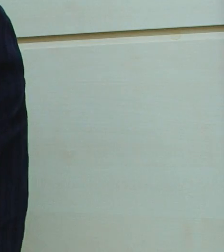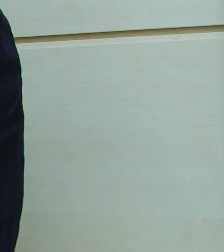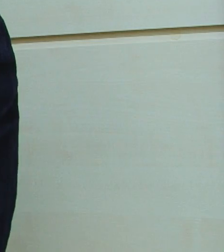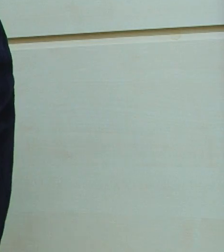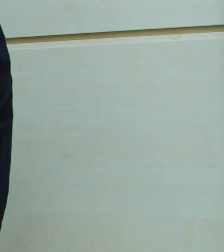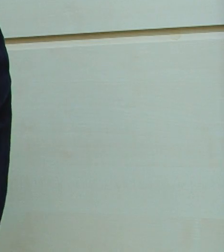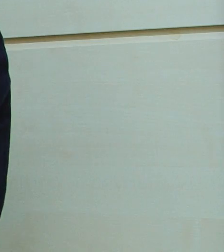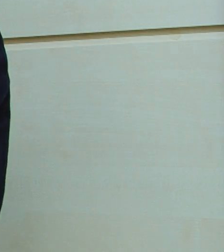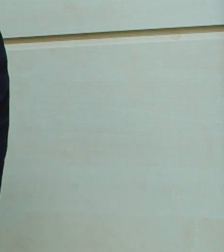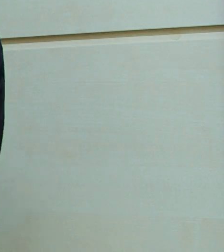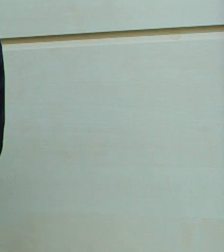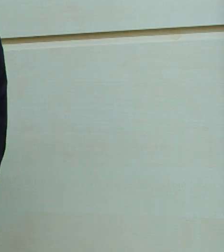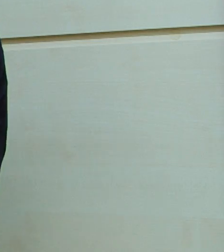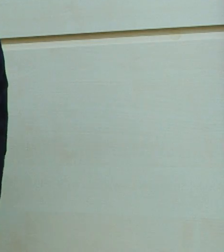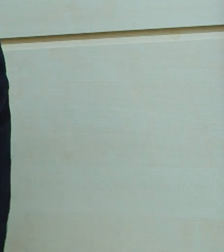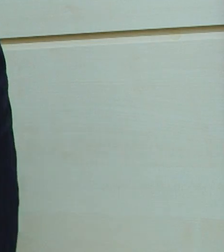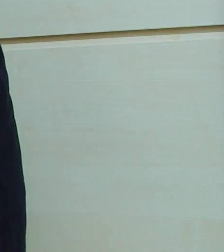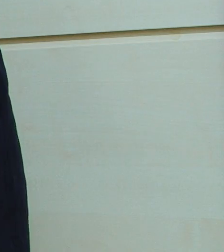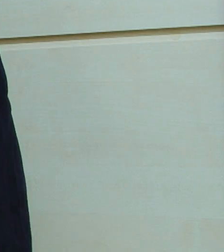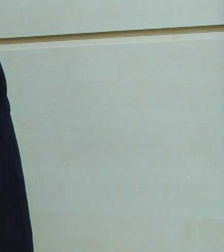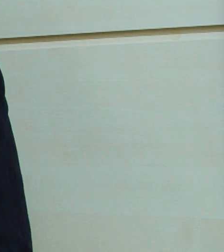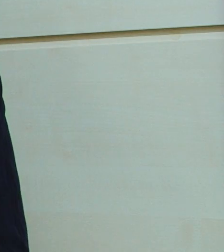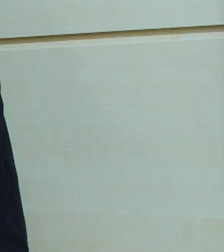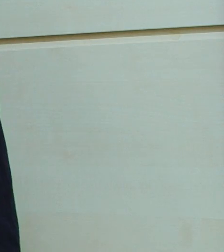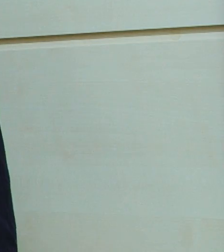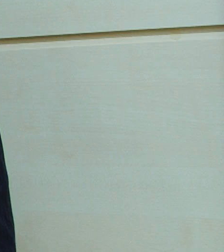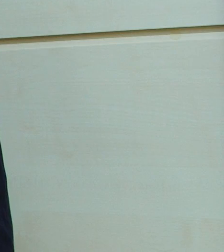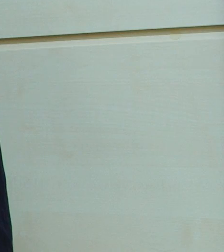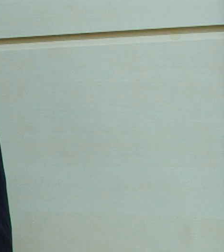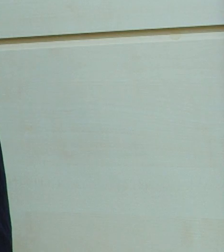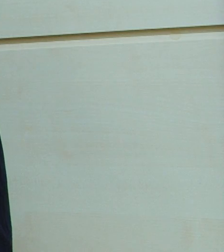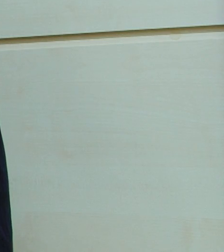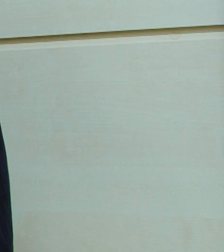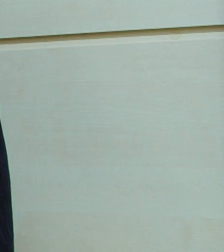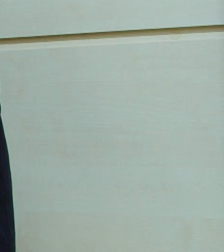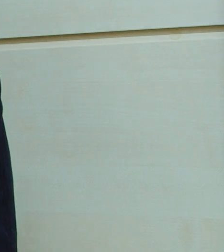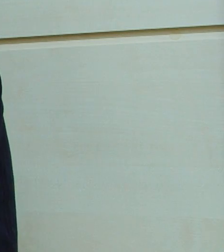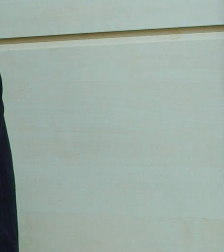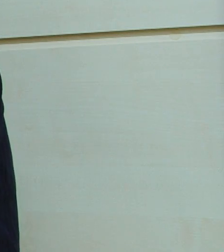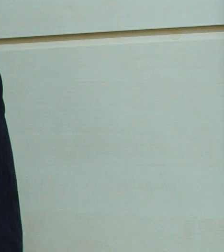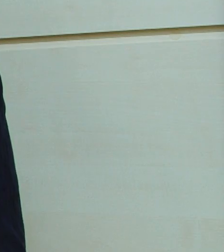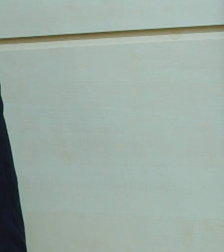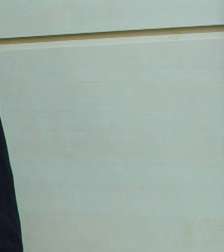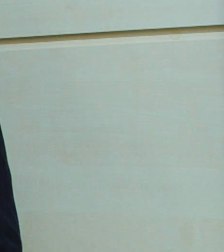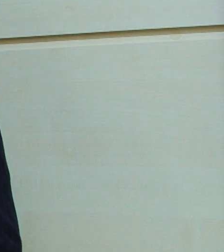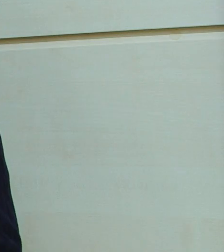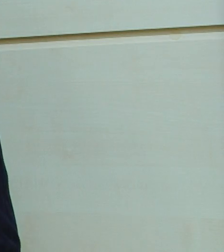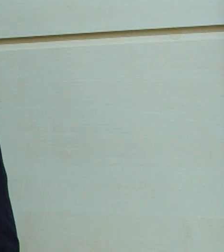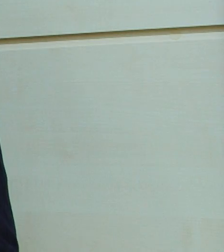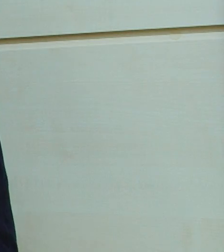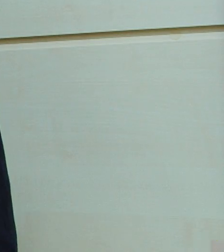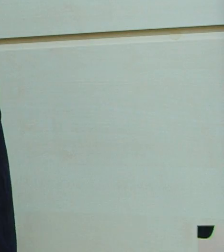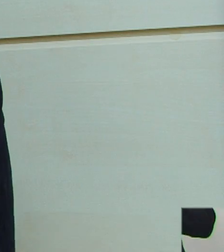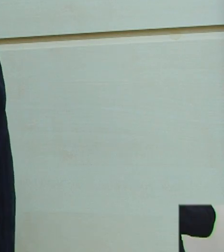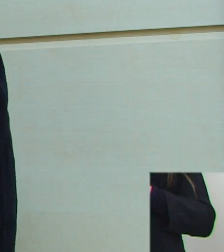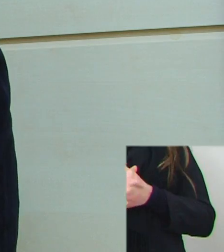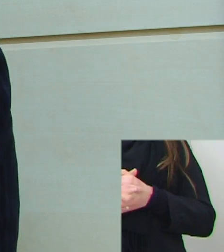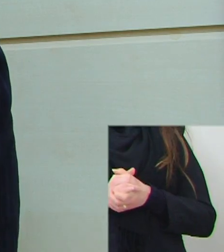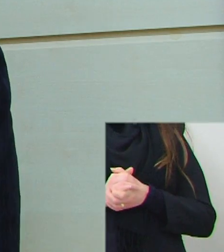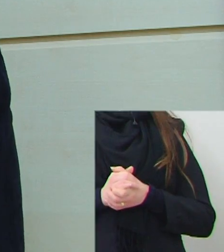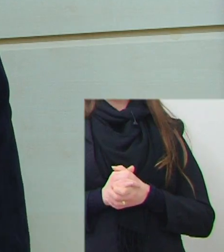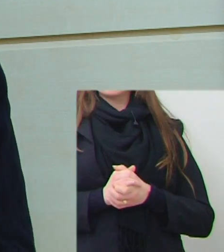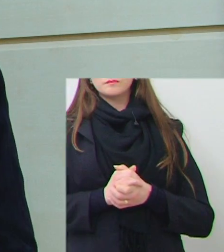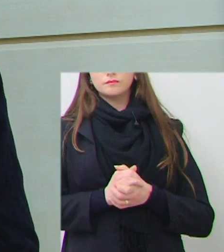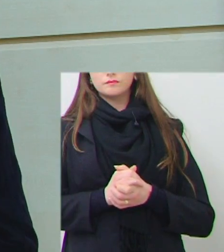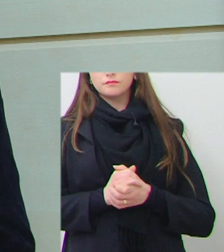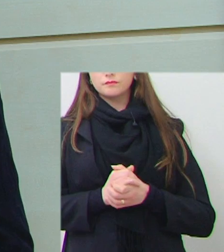melhor, com profundidade, a questão da legislação que está sendo alterada. E a segunda questão de ordem, senhor presidente, aproveitava